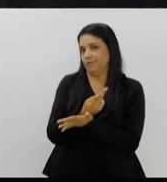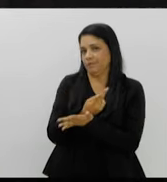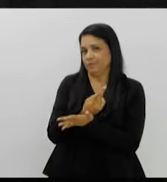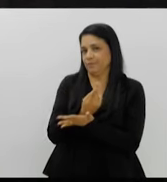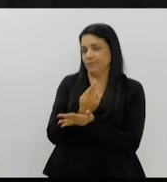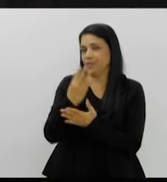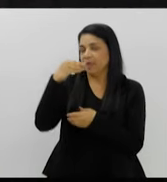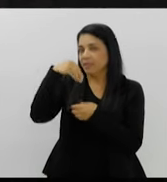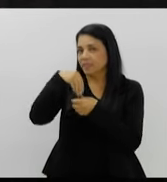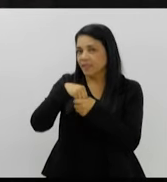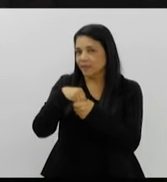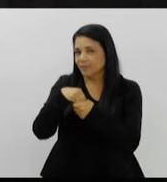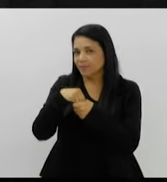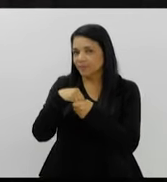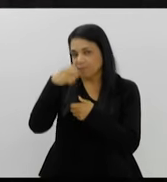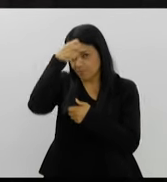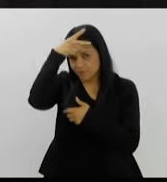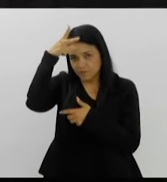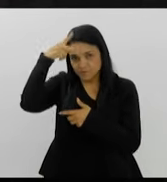acontecendo